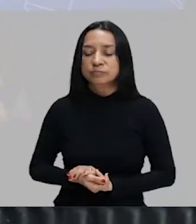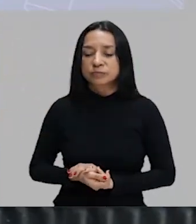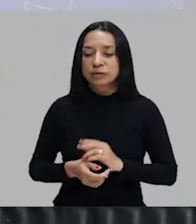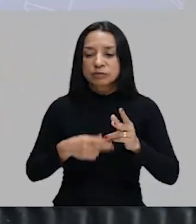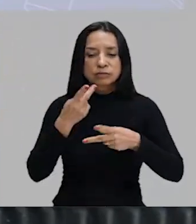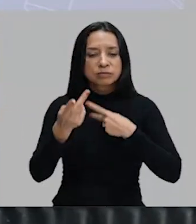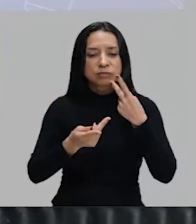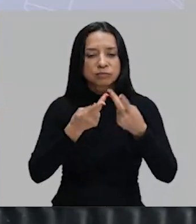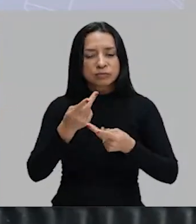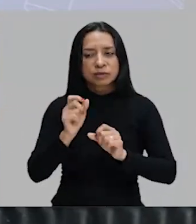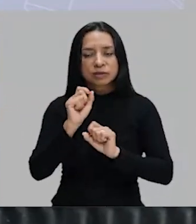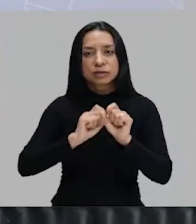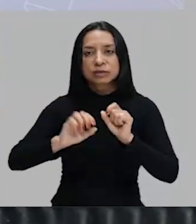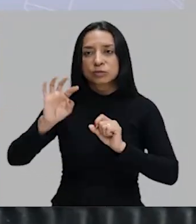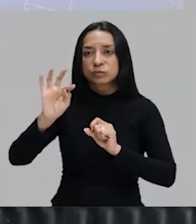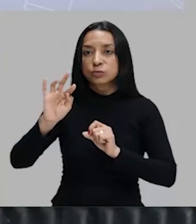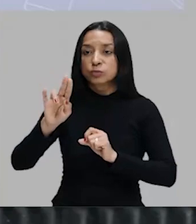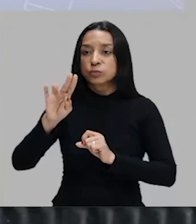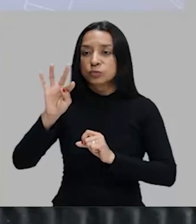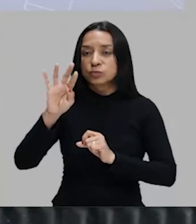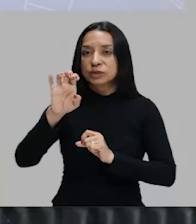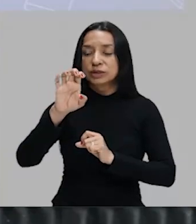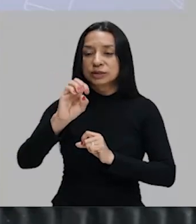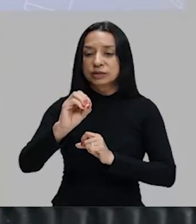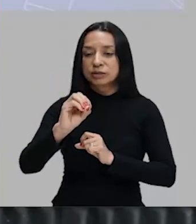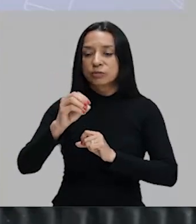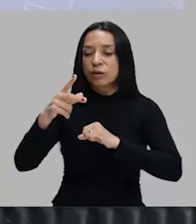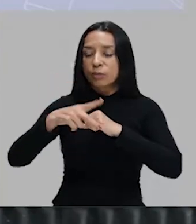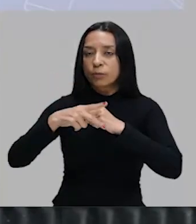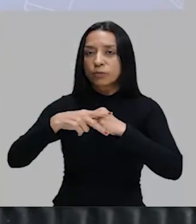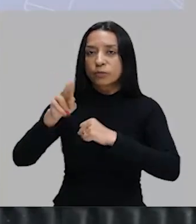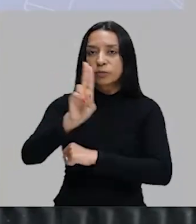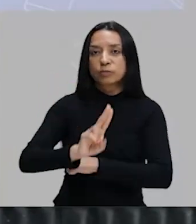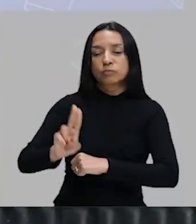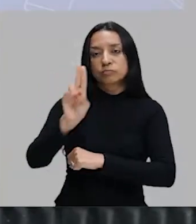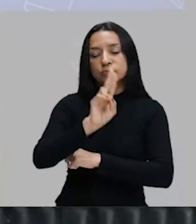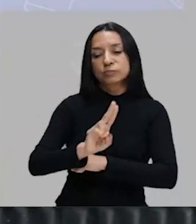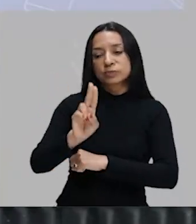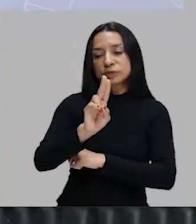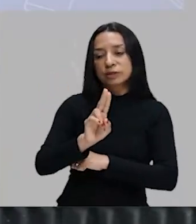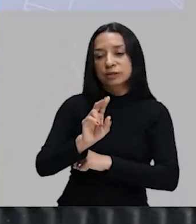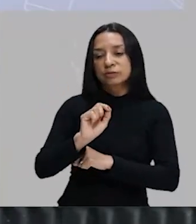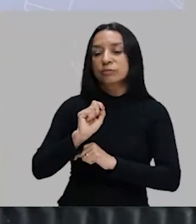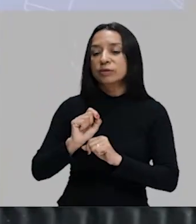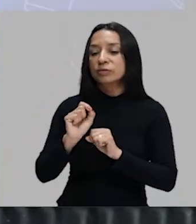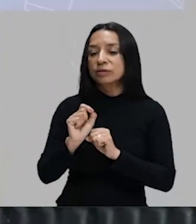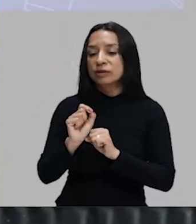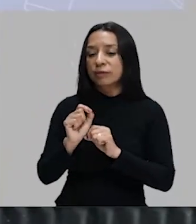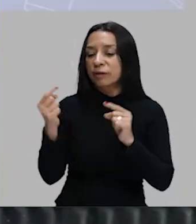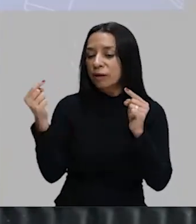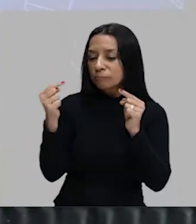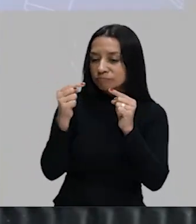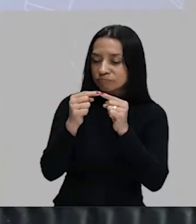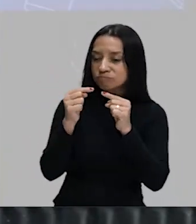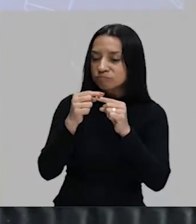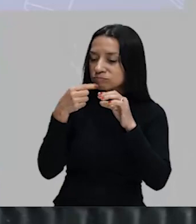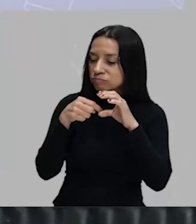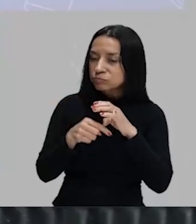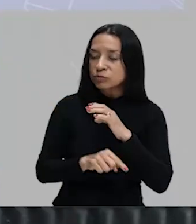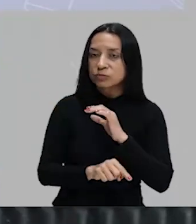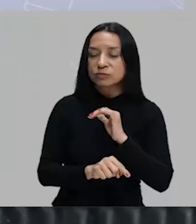que o tuteu, ele é um pronome que é utilizado para quebrar essa formalidade?